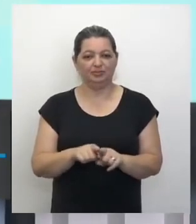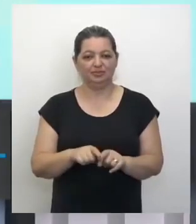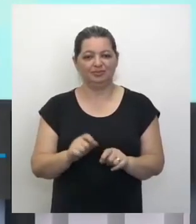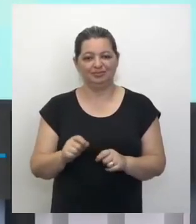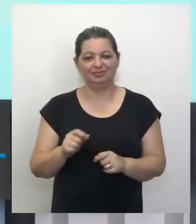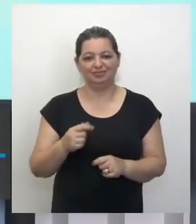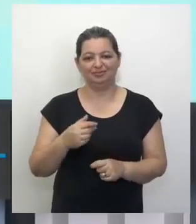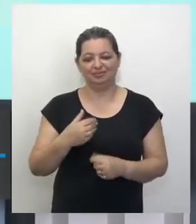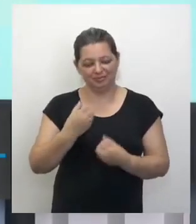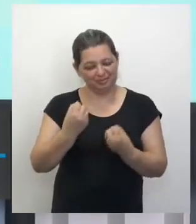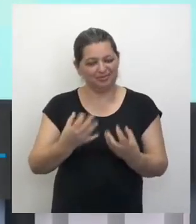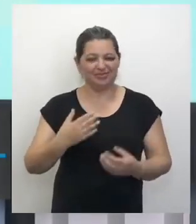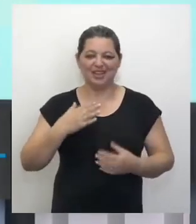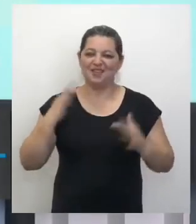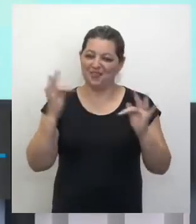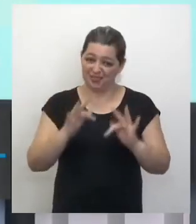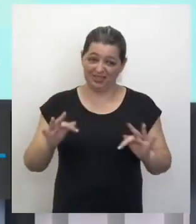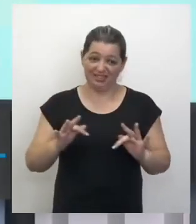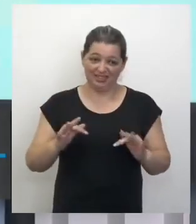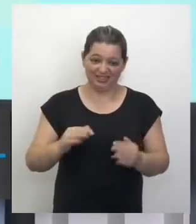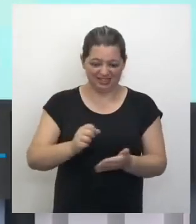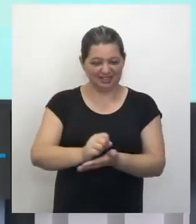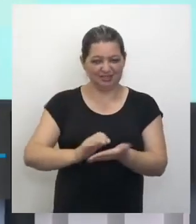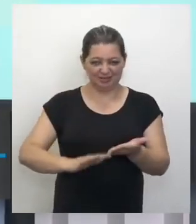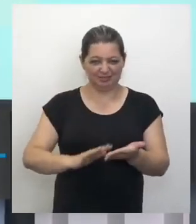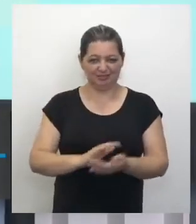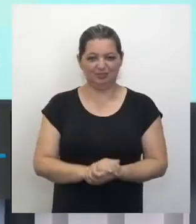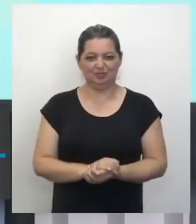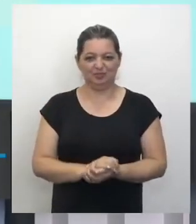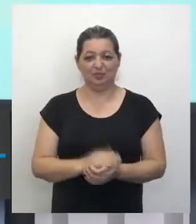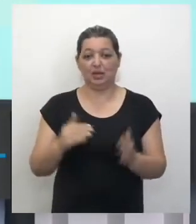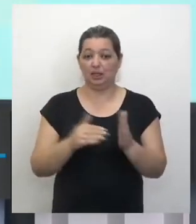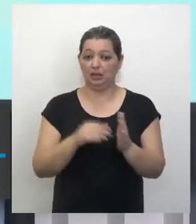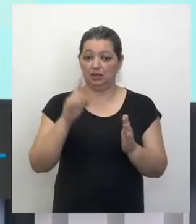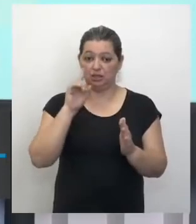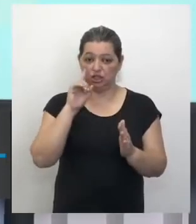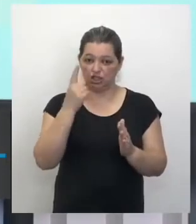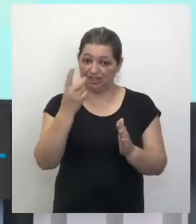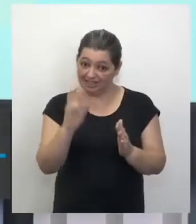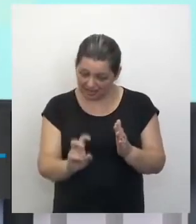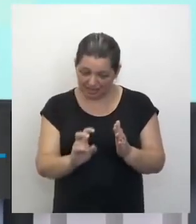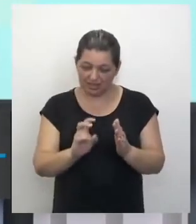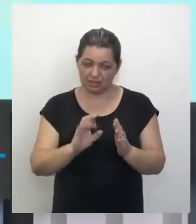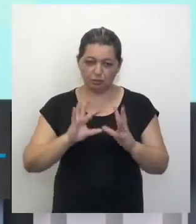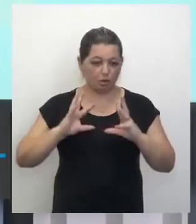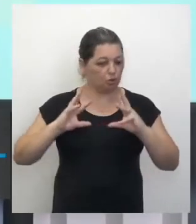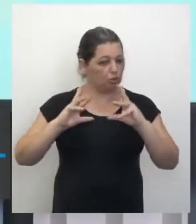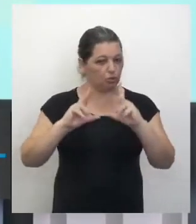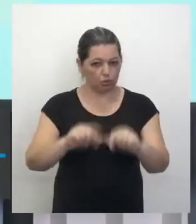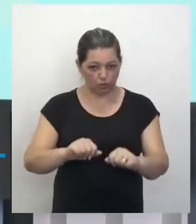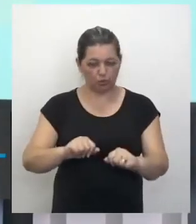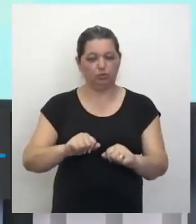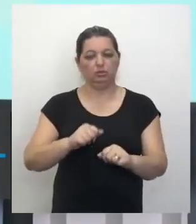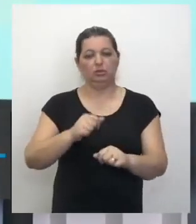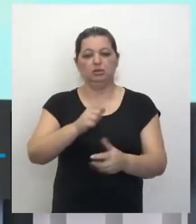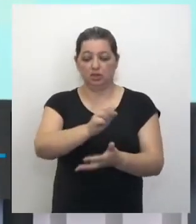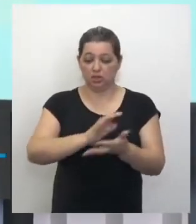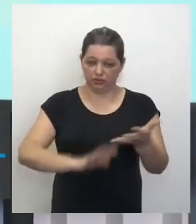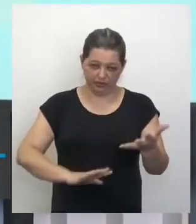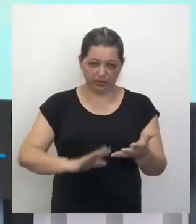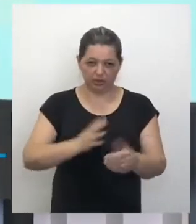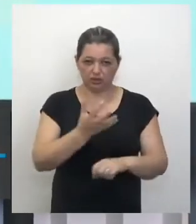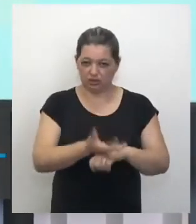de comentar essas tarefas, tá certo? Além disso, vocês têm até o dia 15 para fazer todas as tarefas de todas as disciplinas, tá certo?